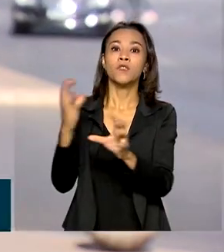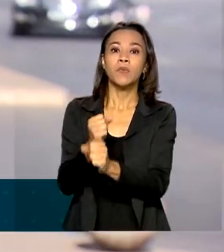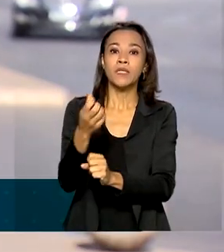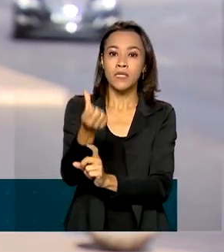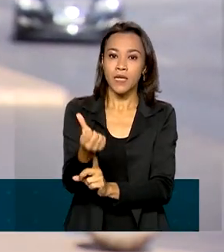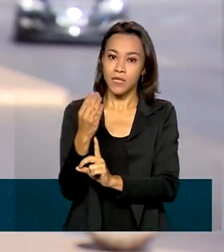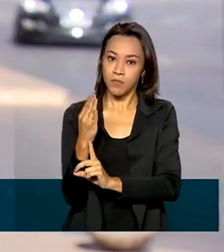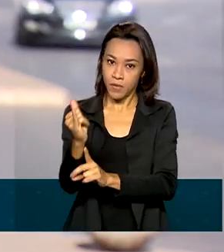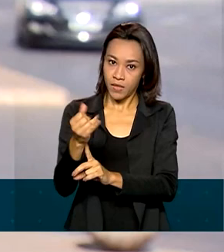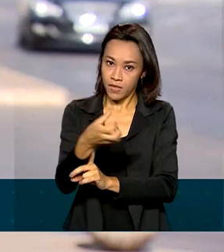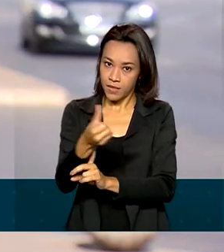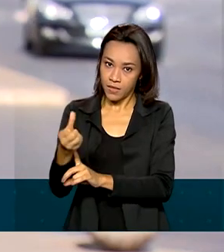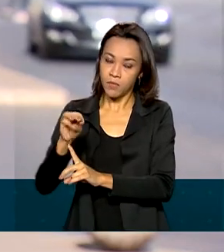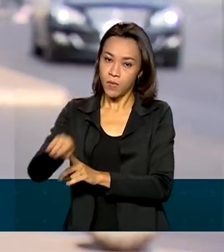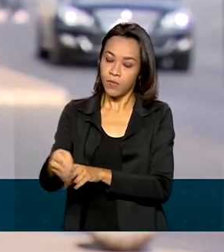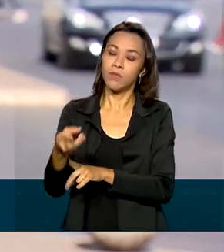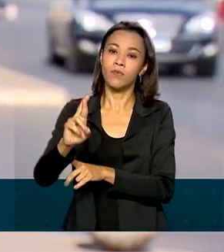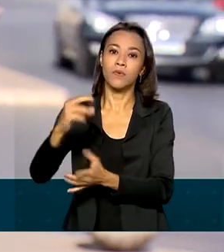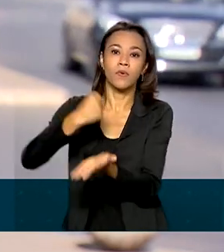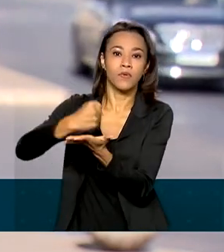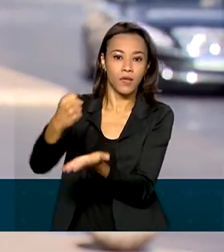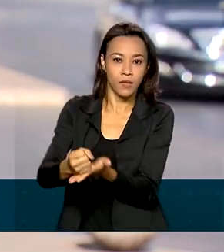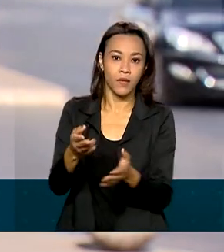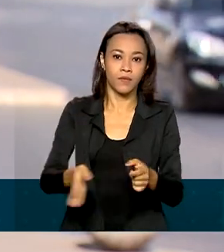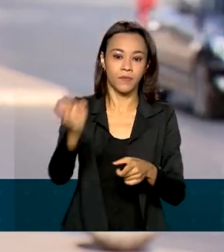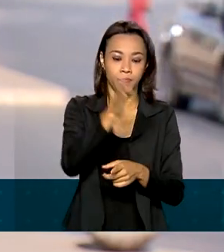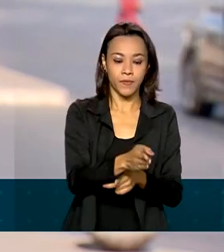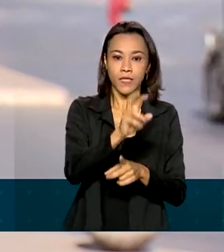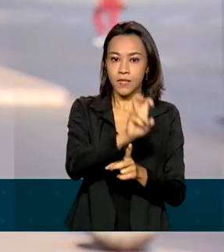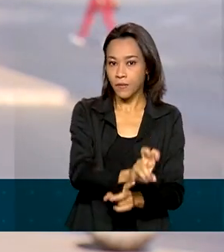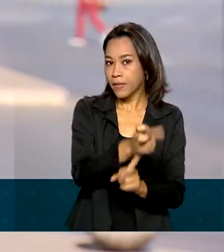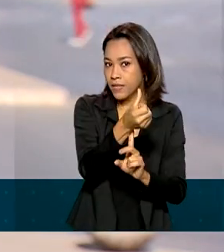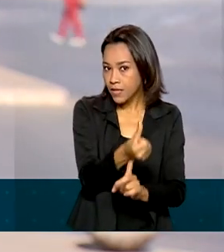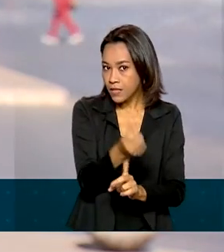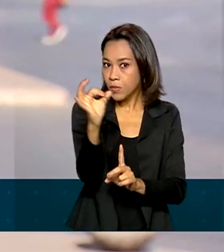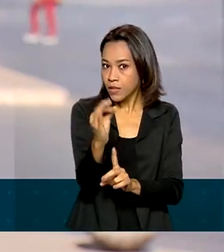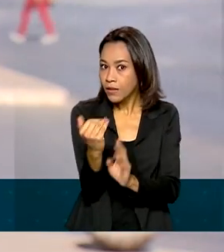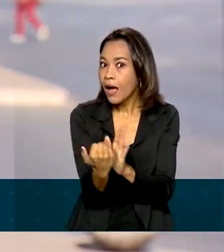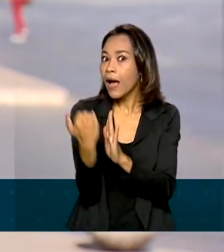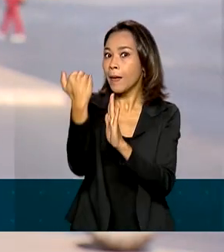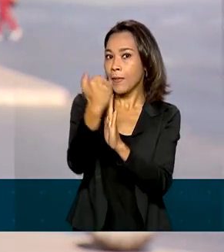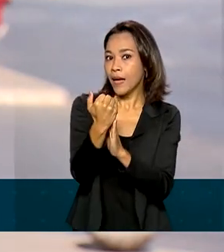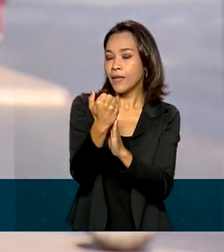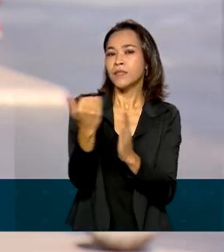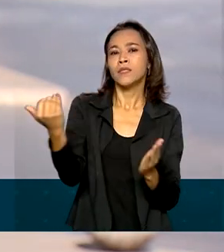milhões de reais contratados, 56% a mais que em julho do ano passado. Obrigado.